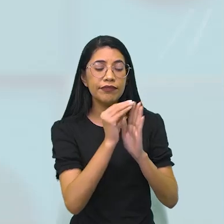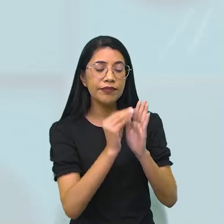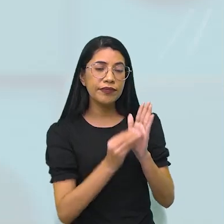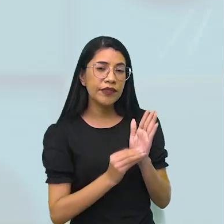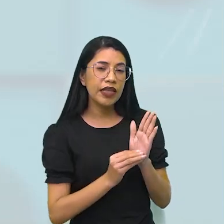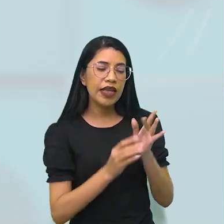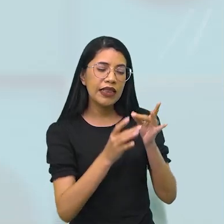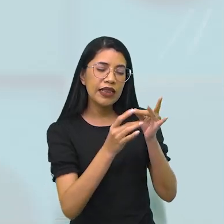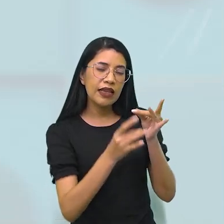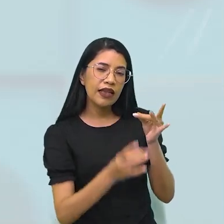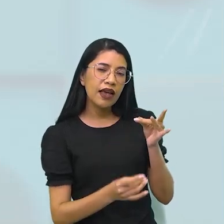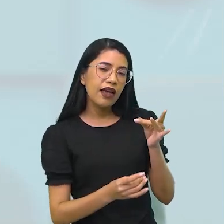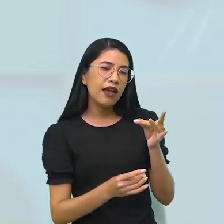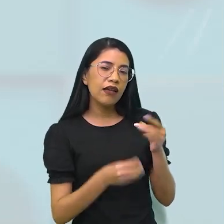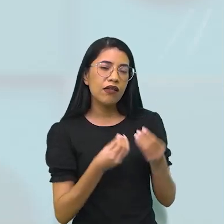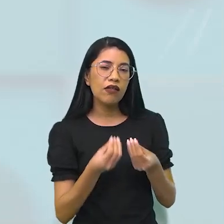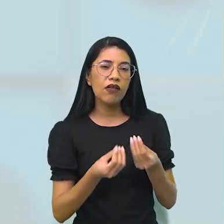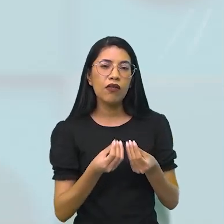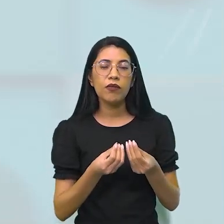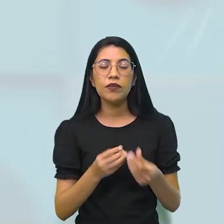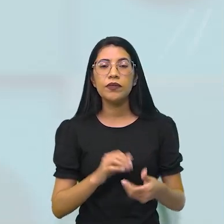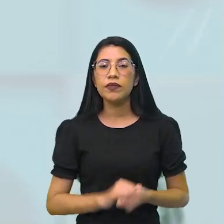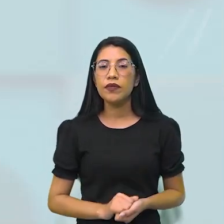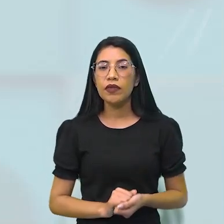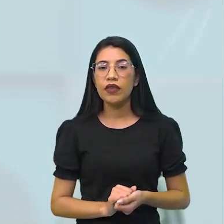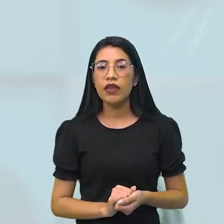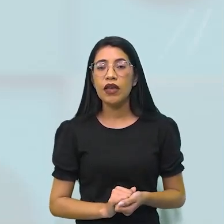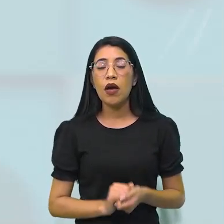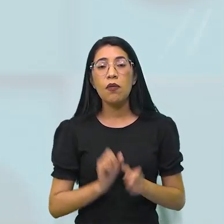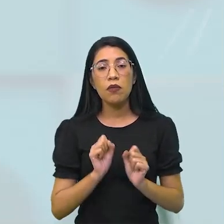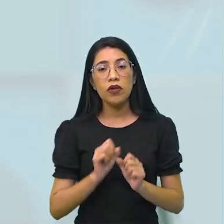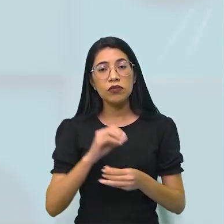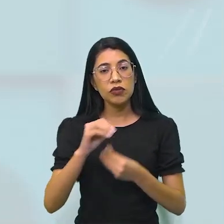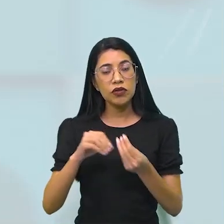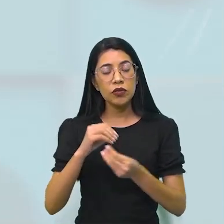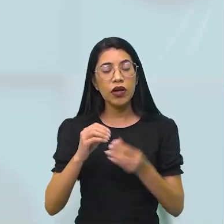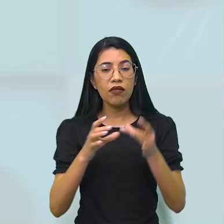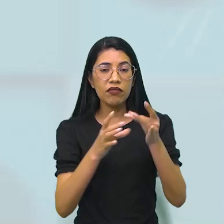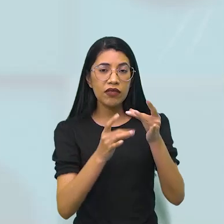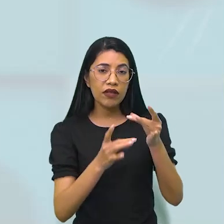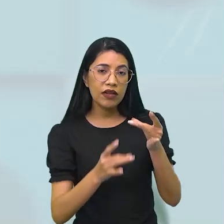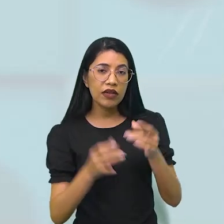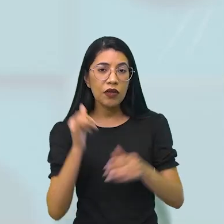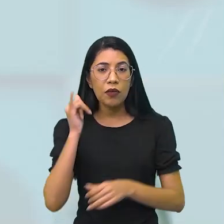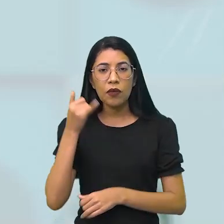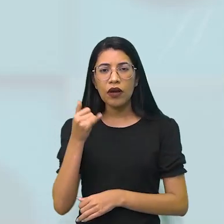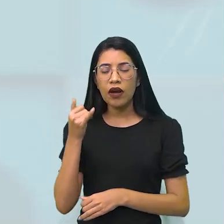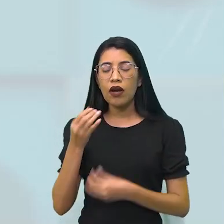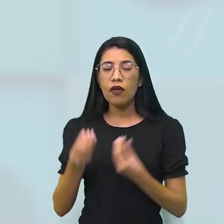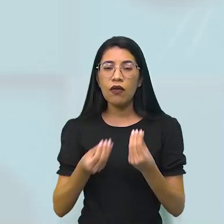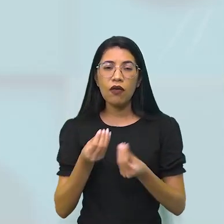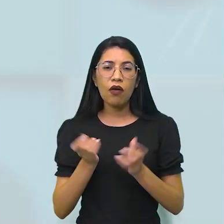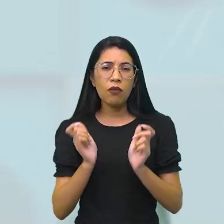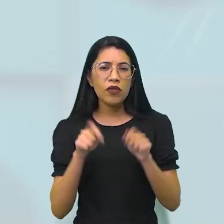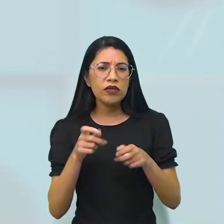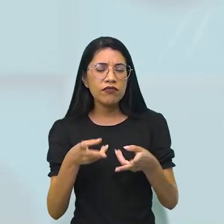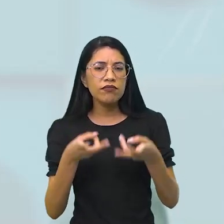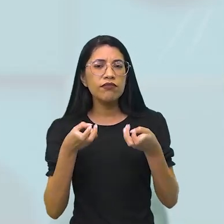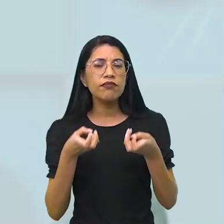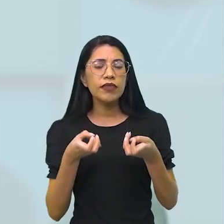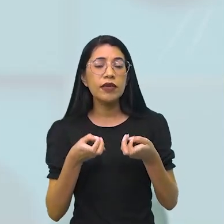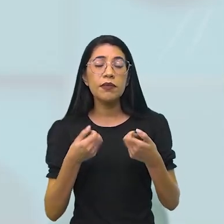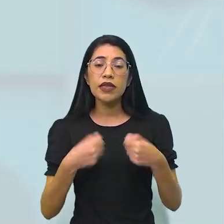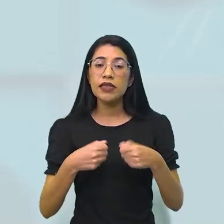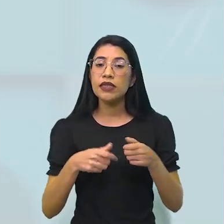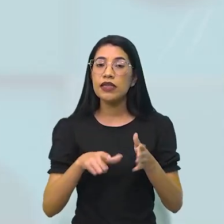comum a gente pegar um texto descritivo junto com um narrativo, né? Como é que eu vou saber? Vocês vão ver que a gente vai ter que verificar se tem